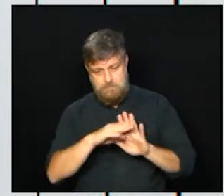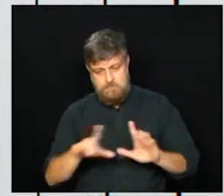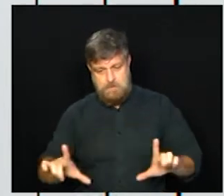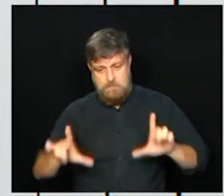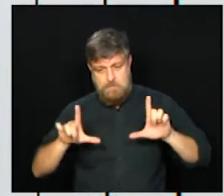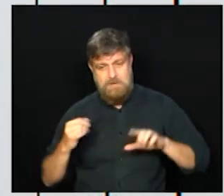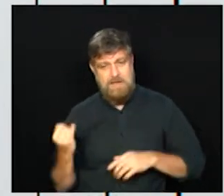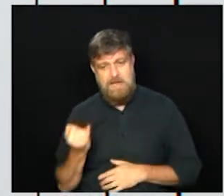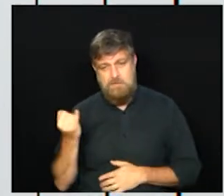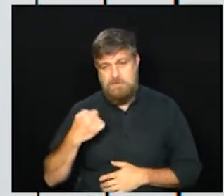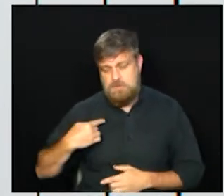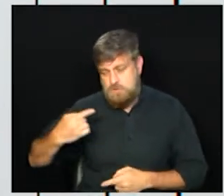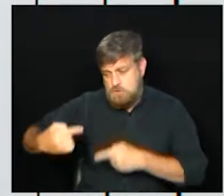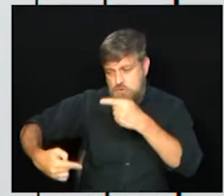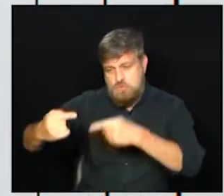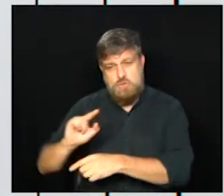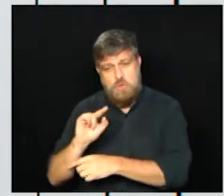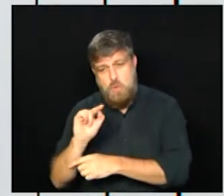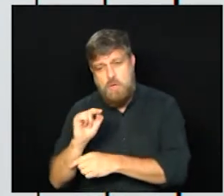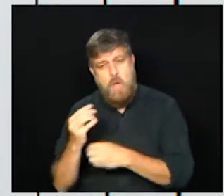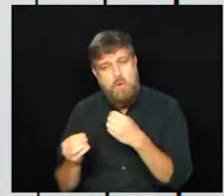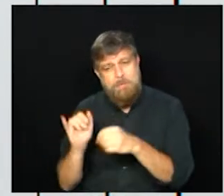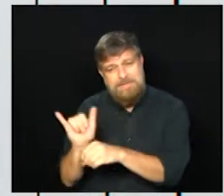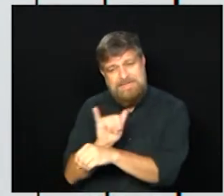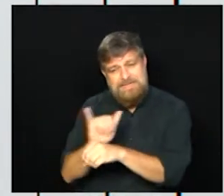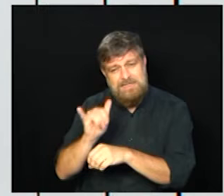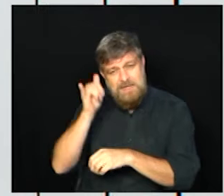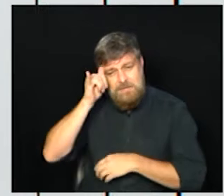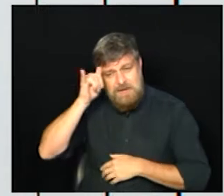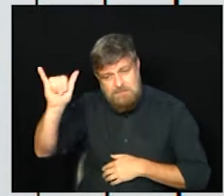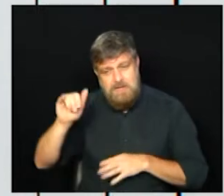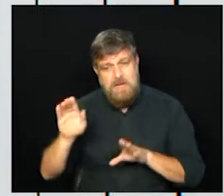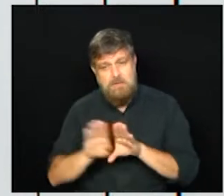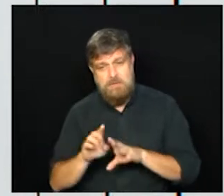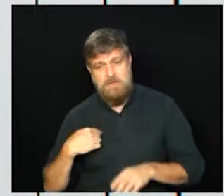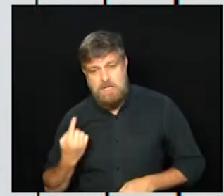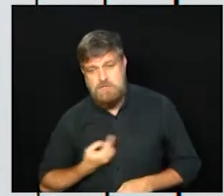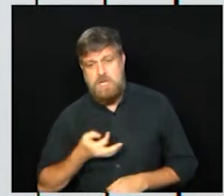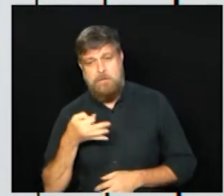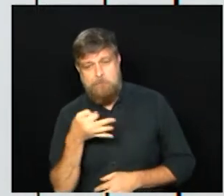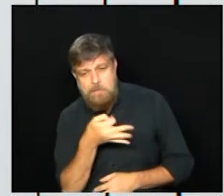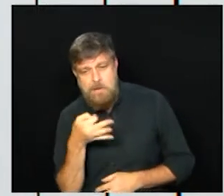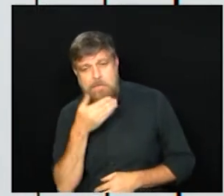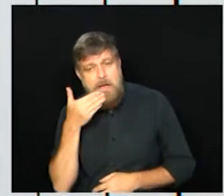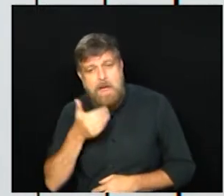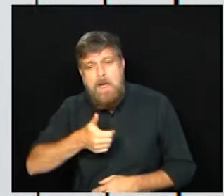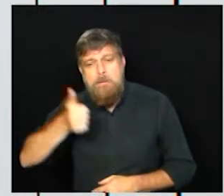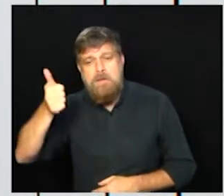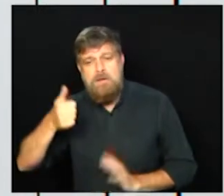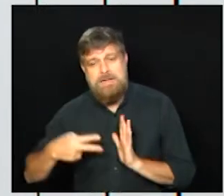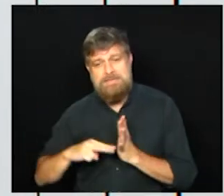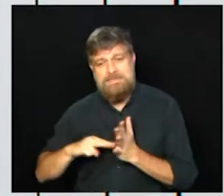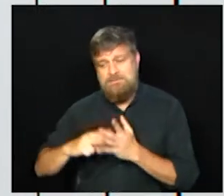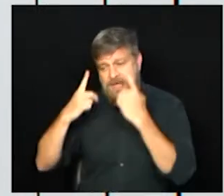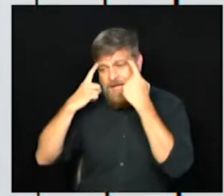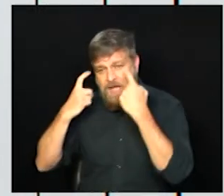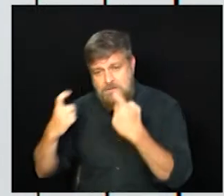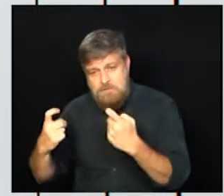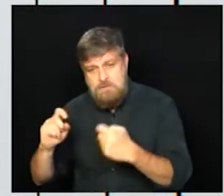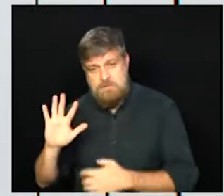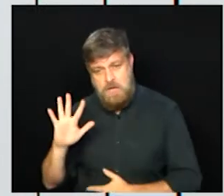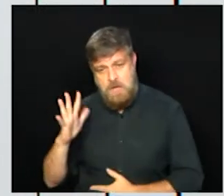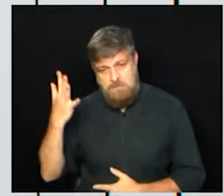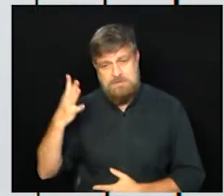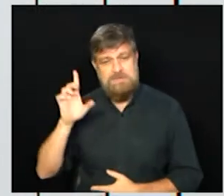a gente discuta não só formas de prevenção, mas também que a gente fale um pouquinho melhor do que são essas violências que acabam acontecendo no